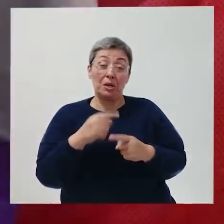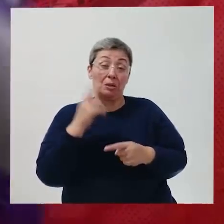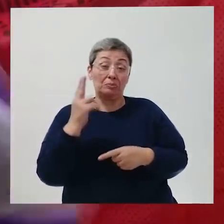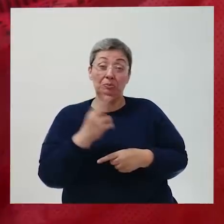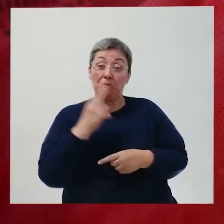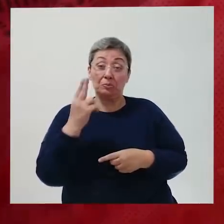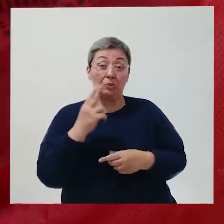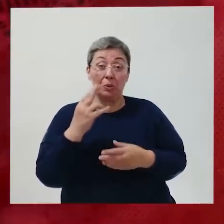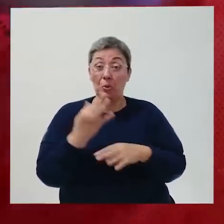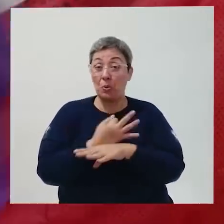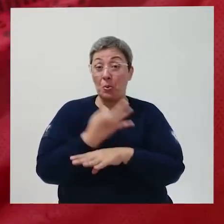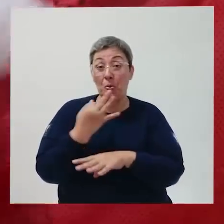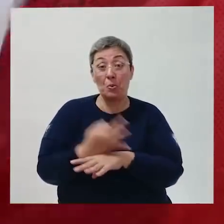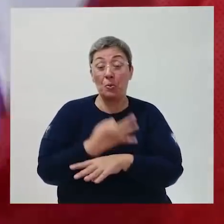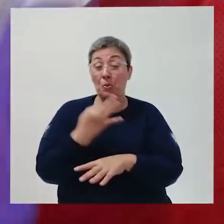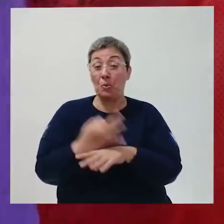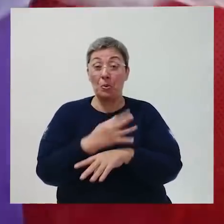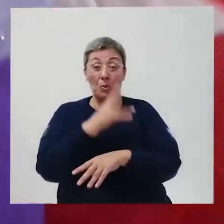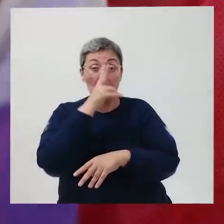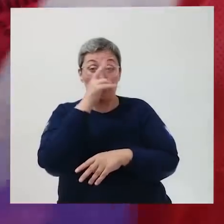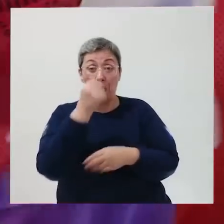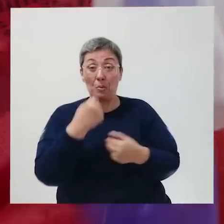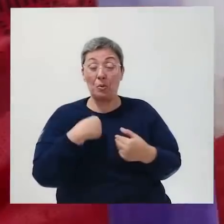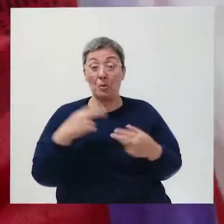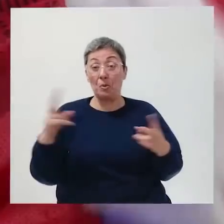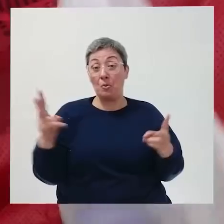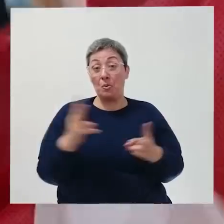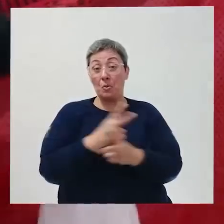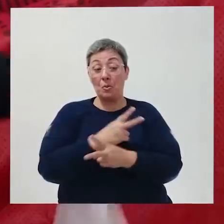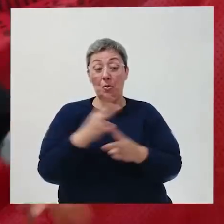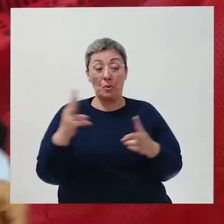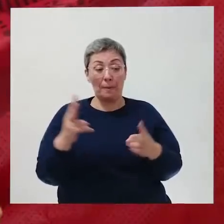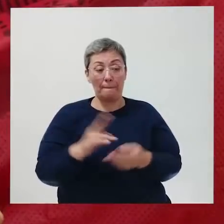estava aguentando a força do vendaval.